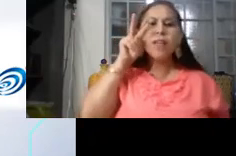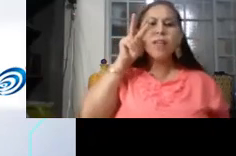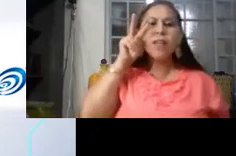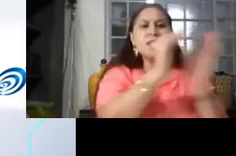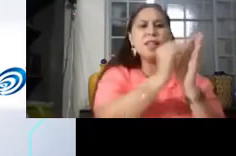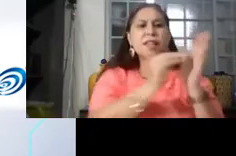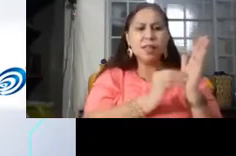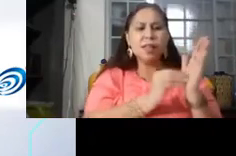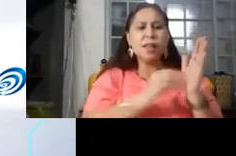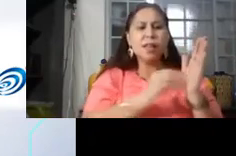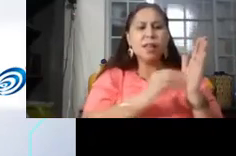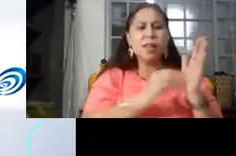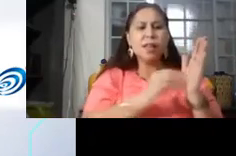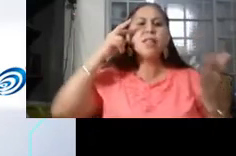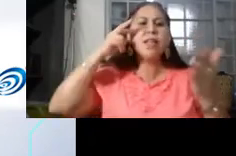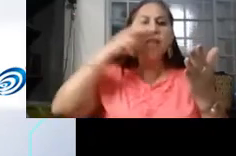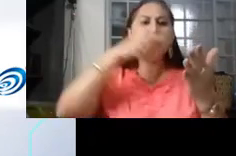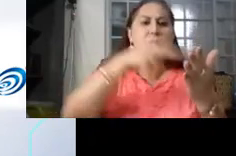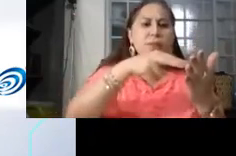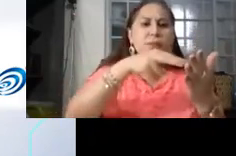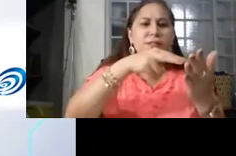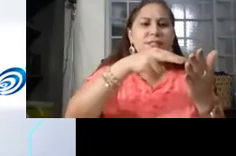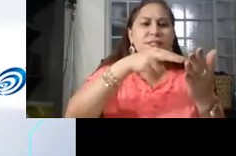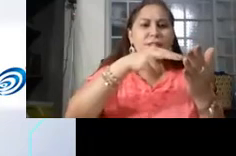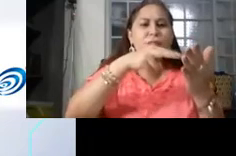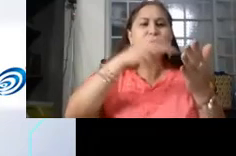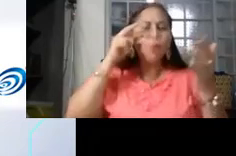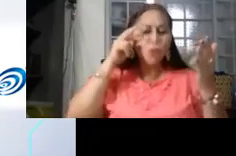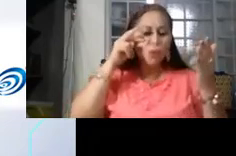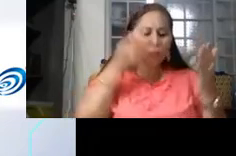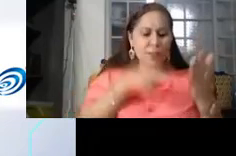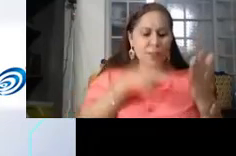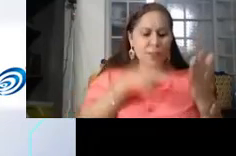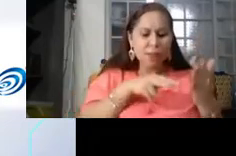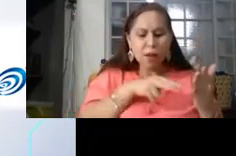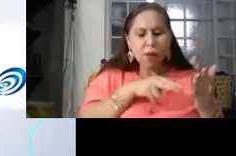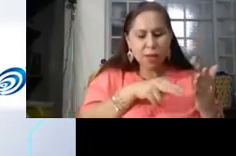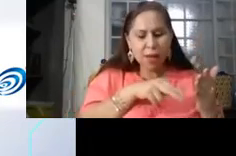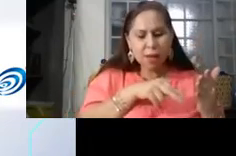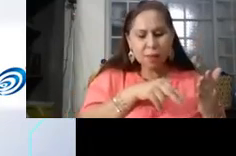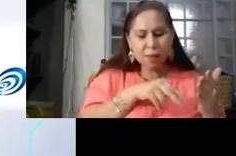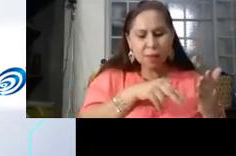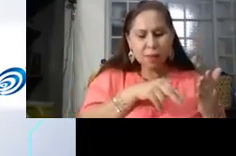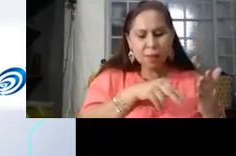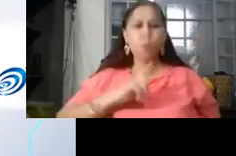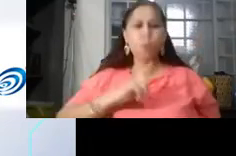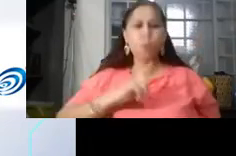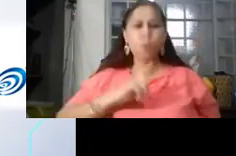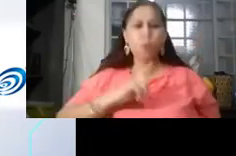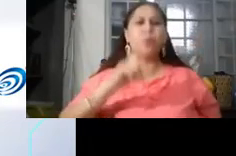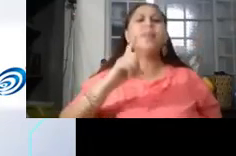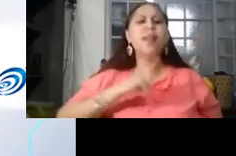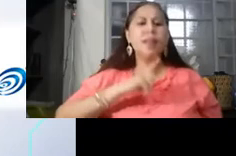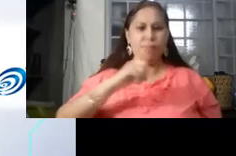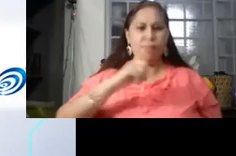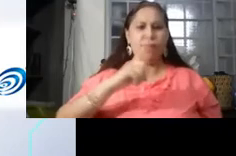é assim. Então, olhar para a agenda, ó, tá vendo? Juntou os dois. Olhar para a agenda, aí responde